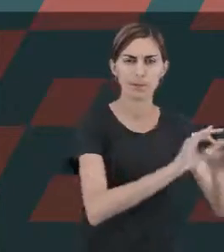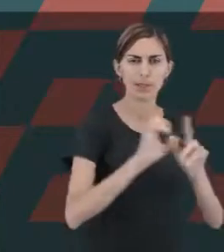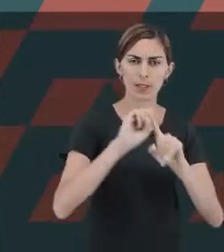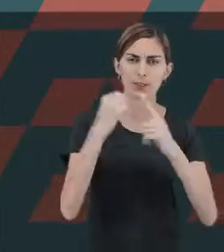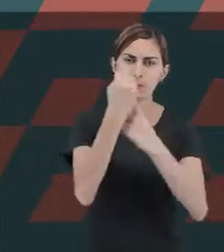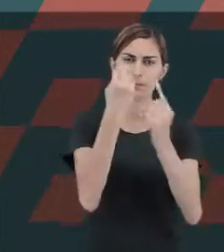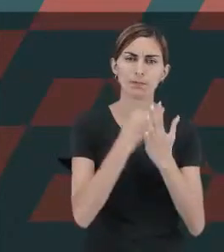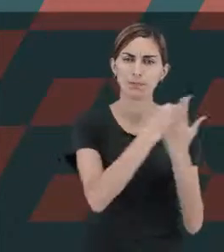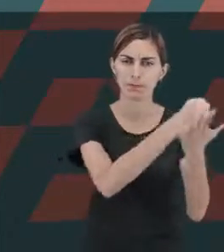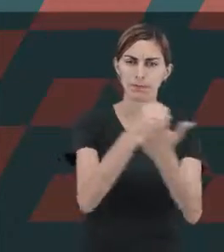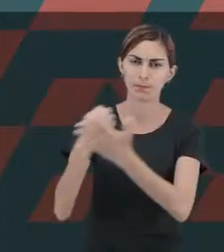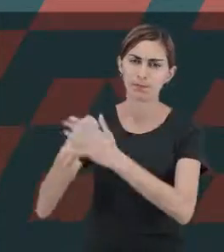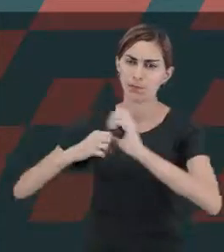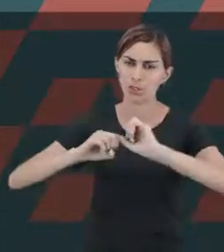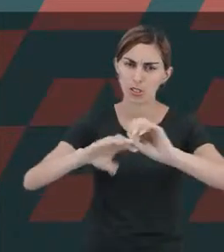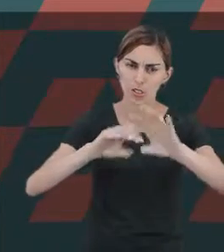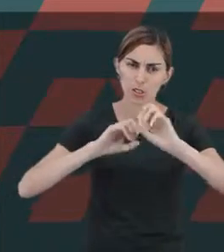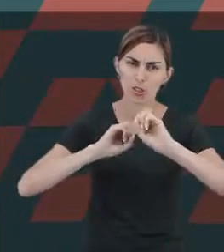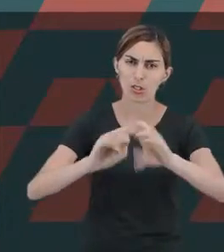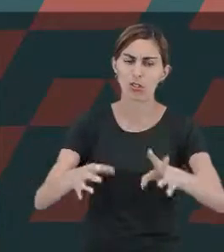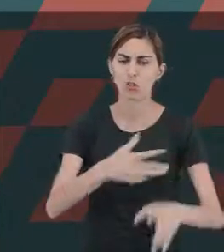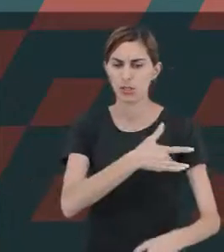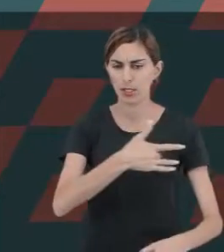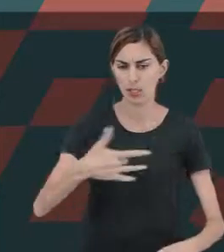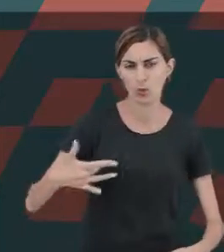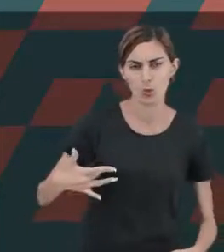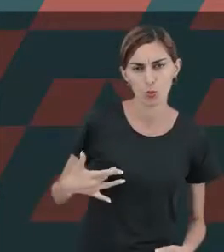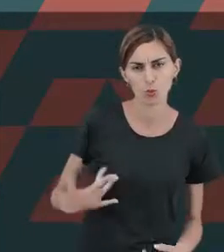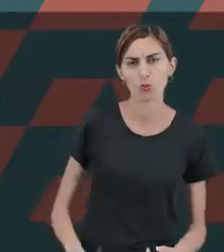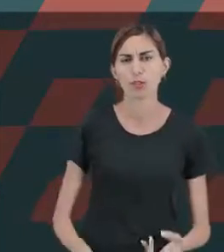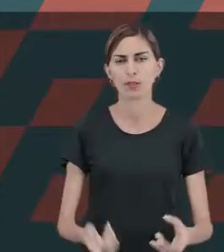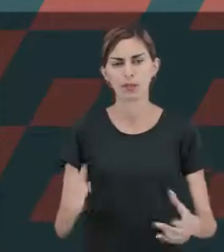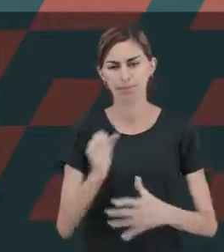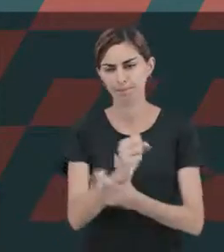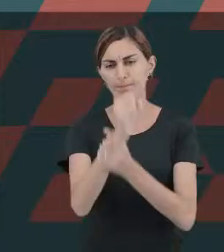social, da educação e da saúde